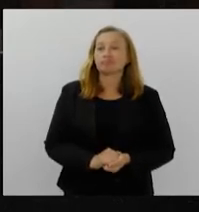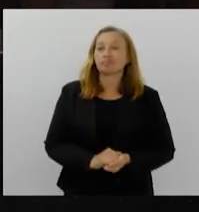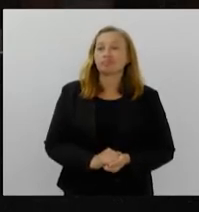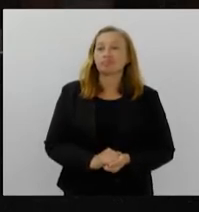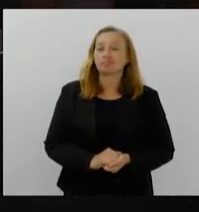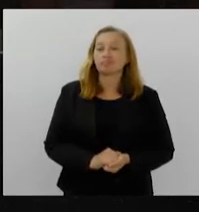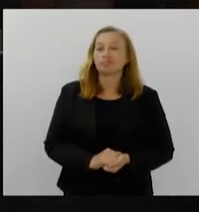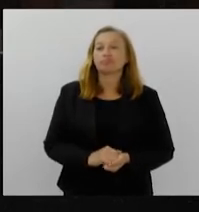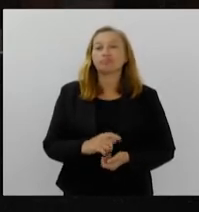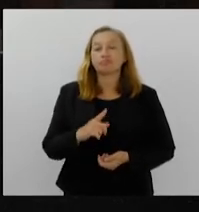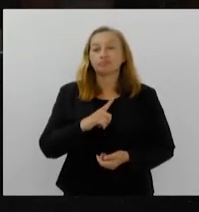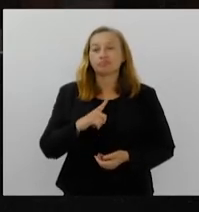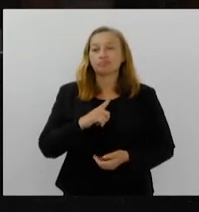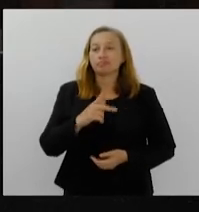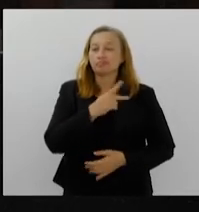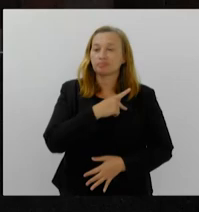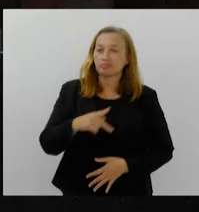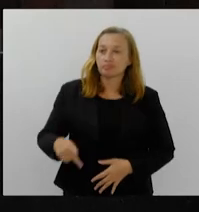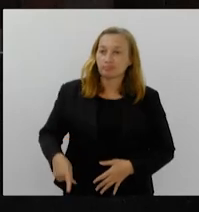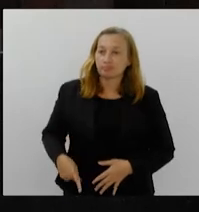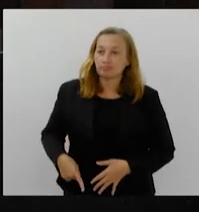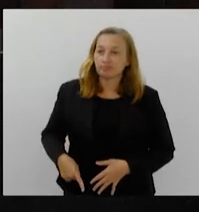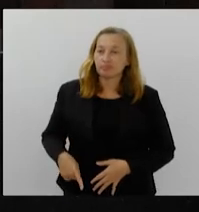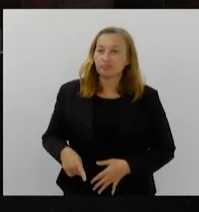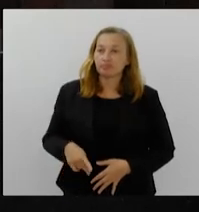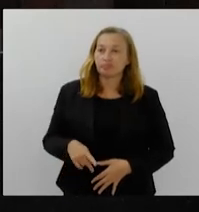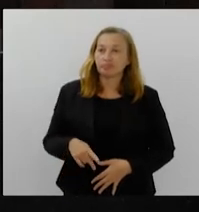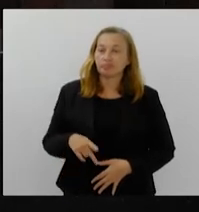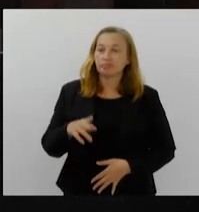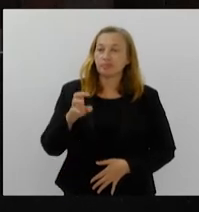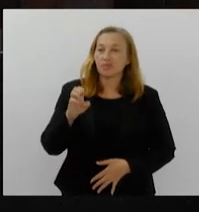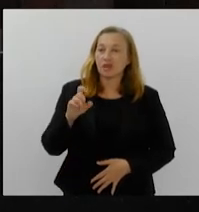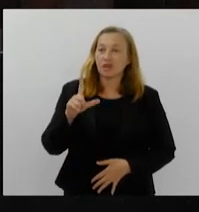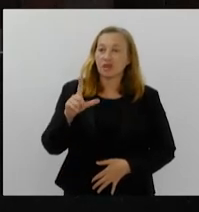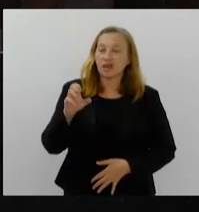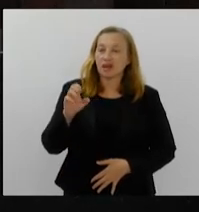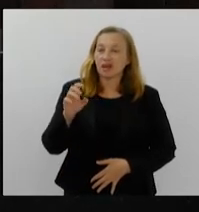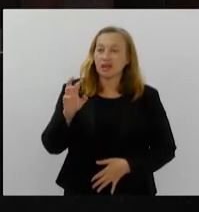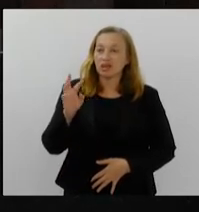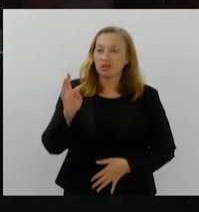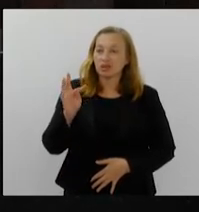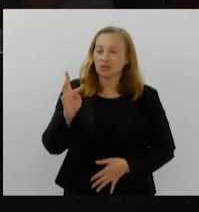Eu estive com o presidente da Eletrobras,